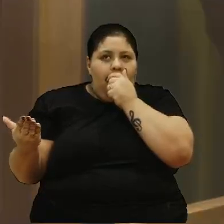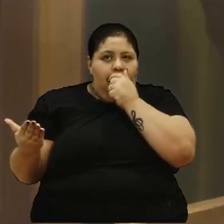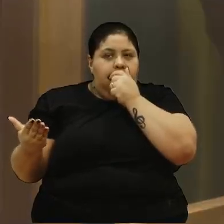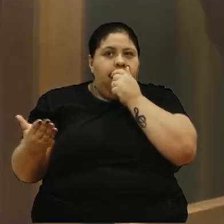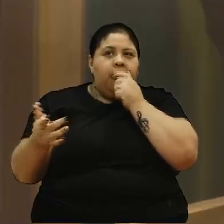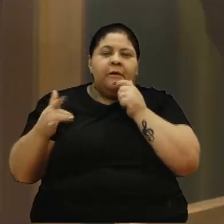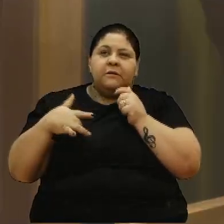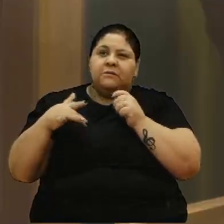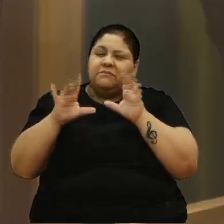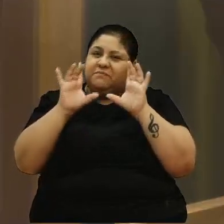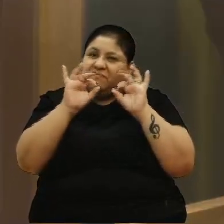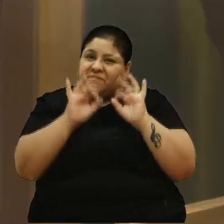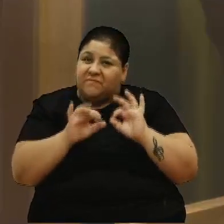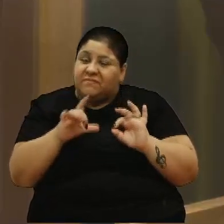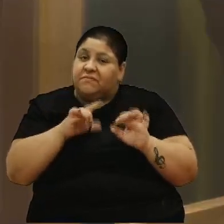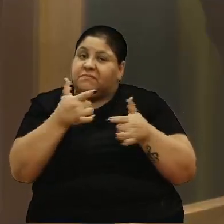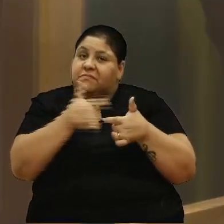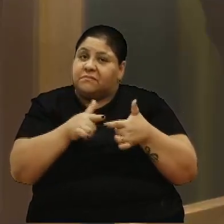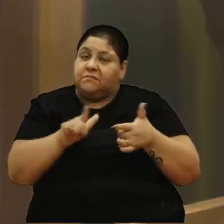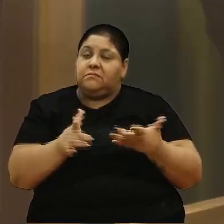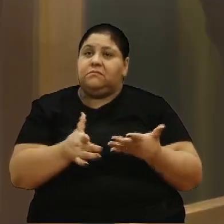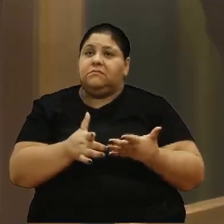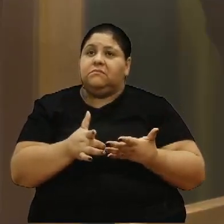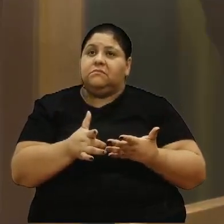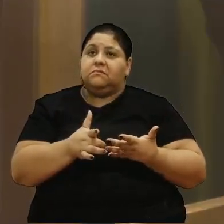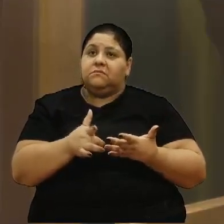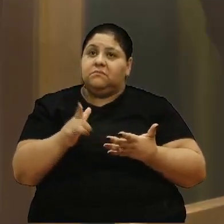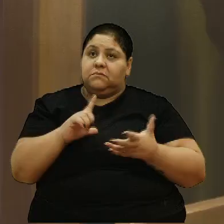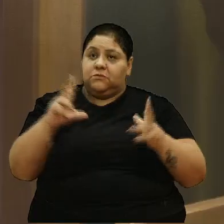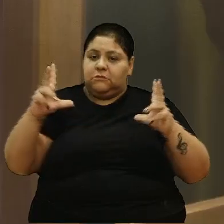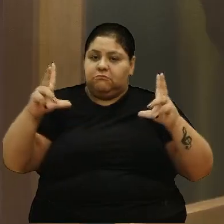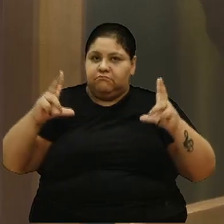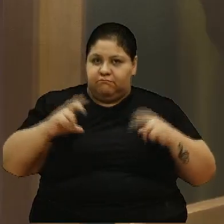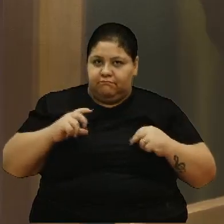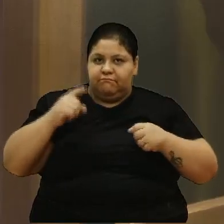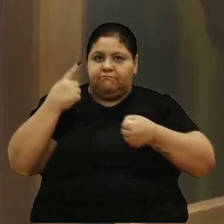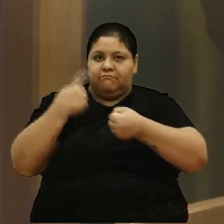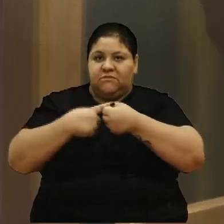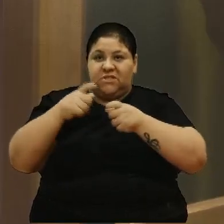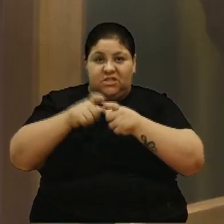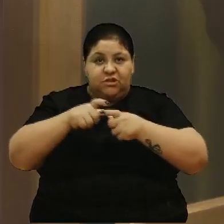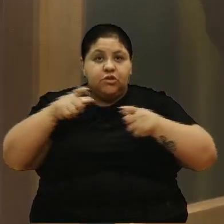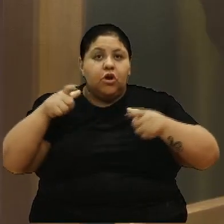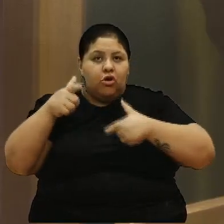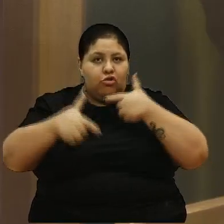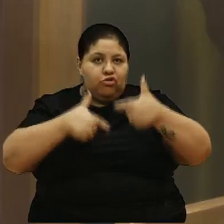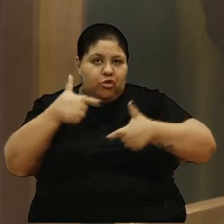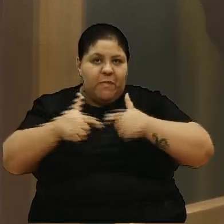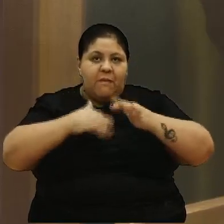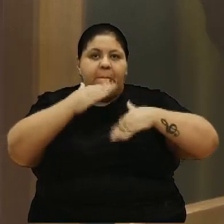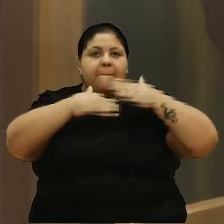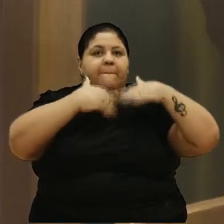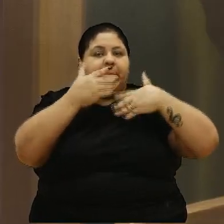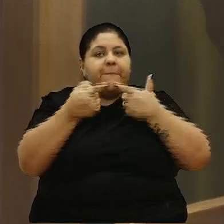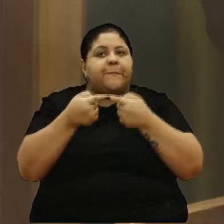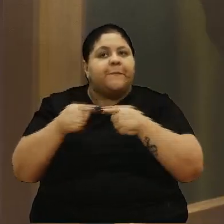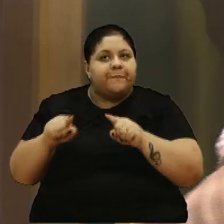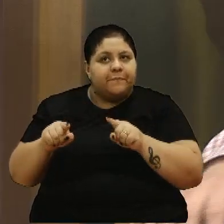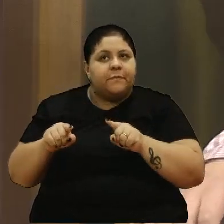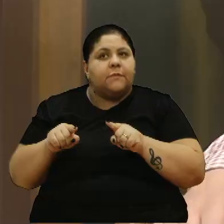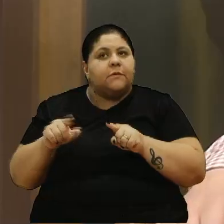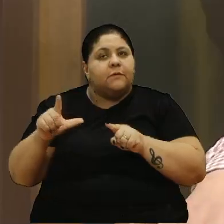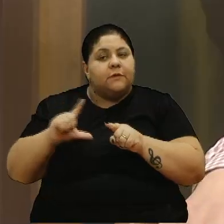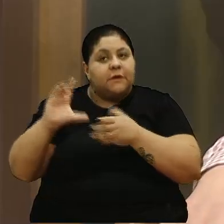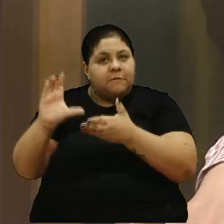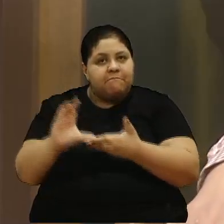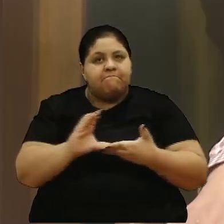desdobramento, é um colapso, nós temos esse mérito, a honra, o bônus de ser uma cidade grande, uma cidade de trabalho desenvolvida, porém, vamos arcar com o